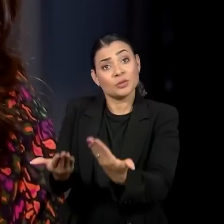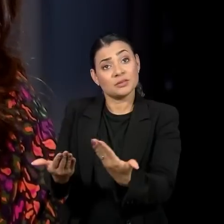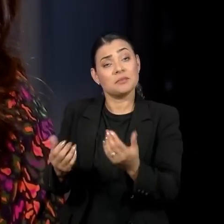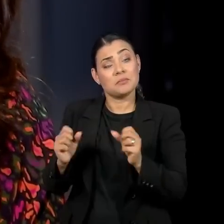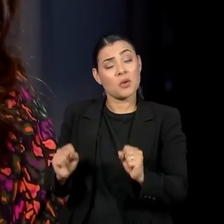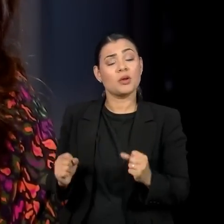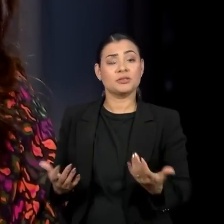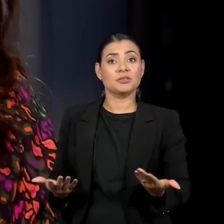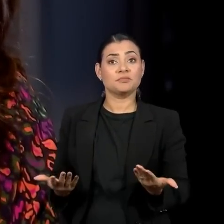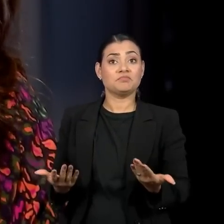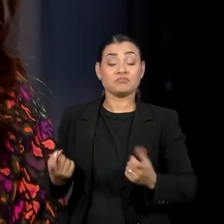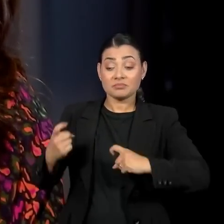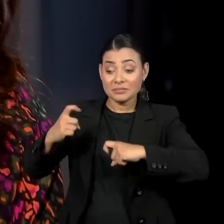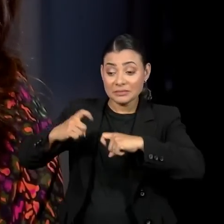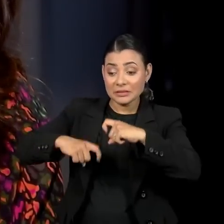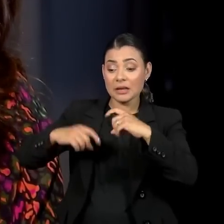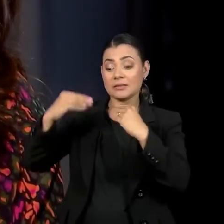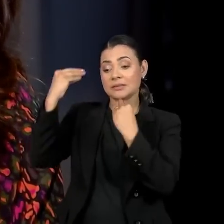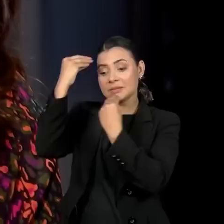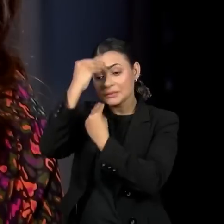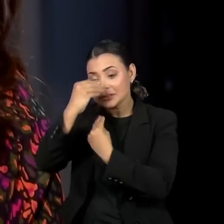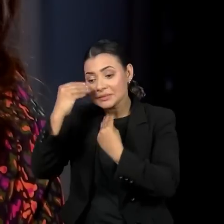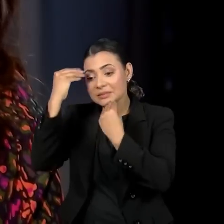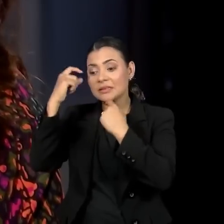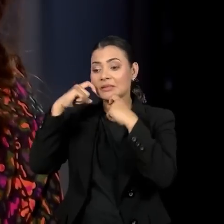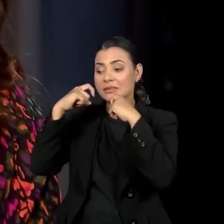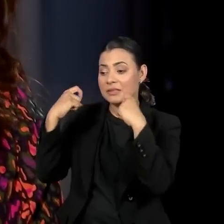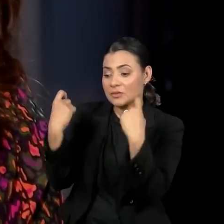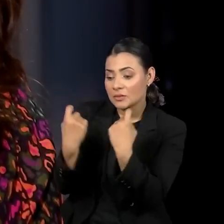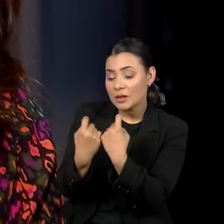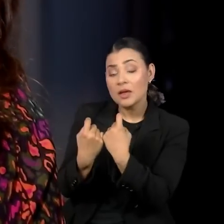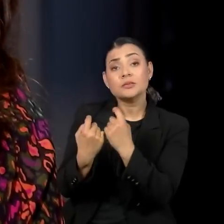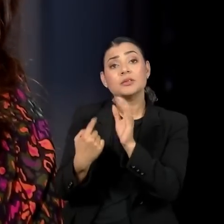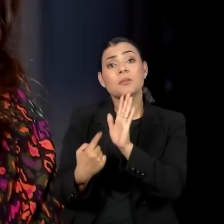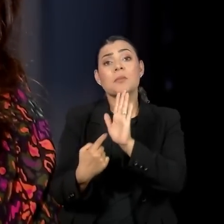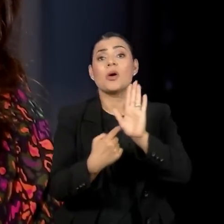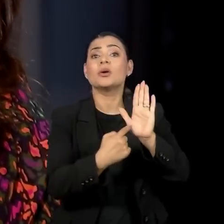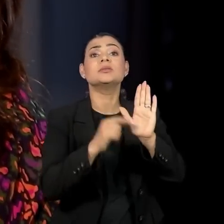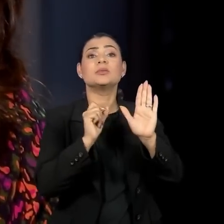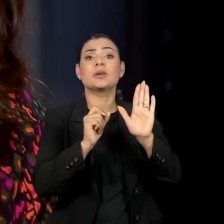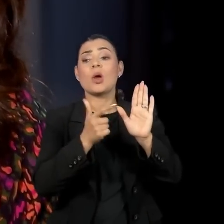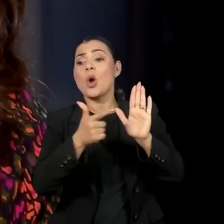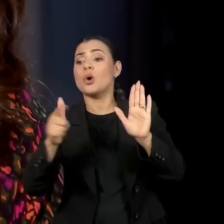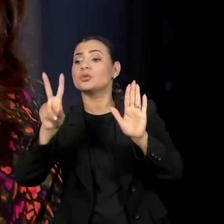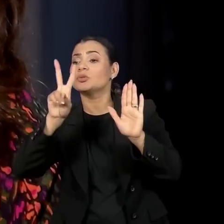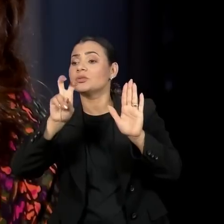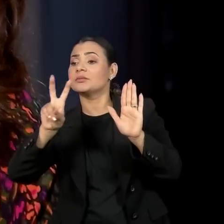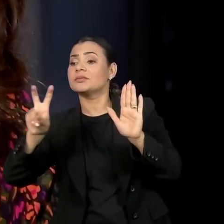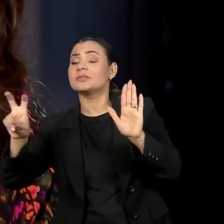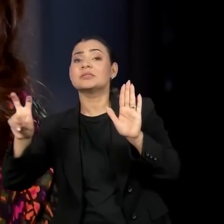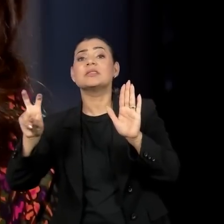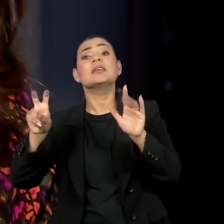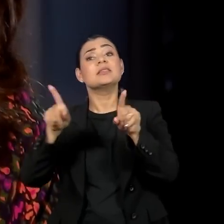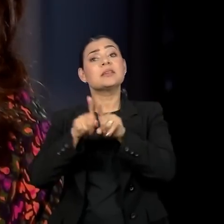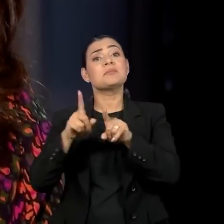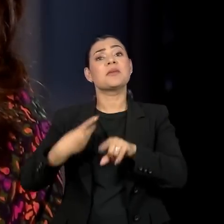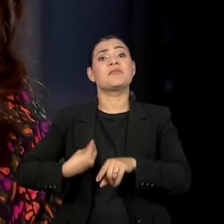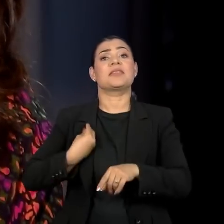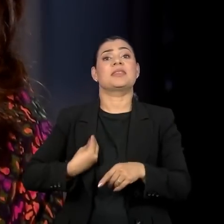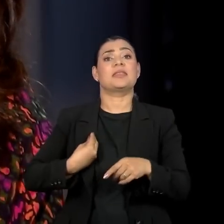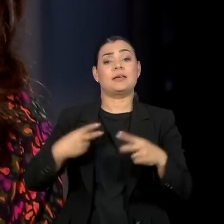acho que olhar para as questões da sexualidade é olhar para as outras questões que você tem na sua